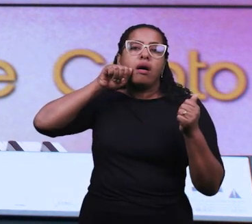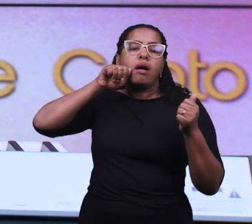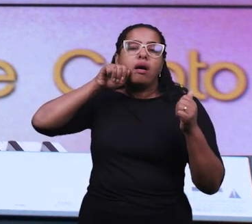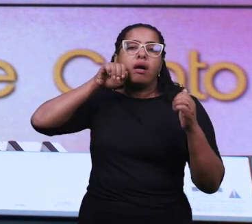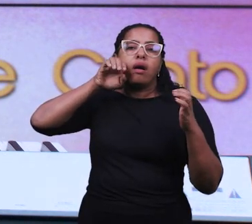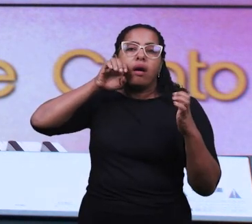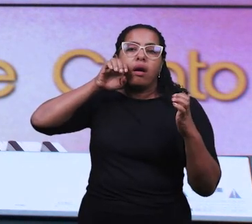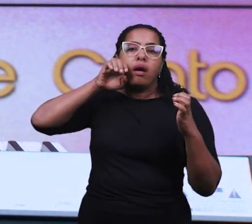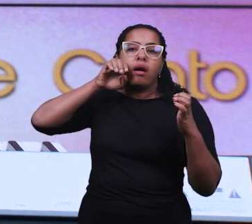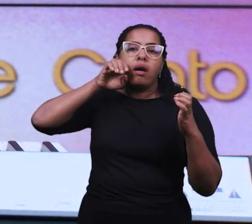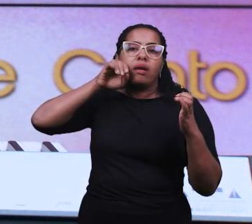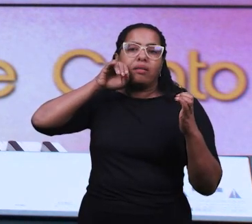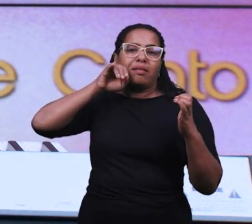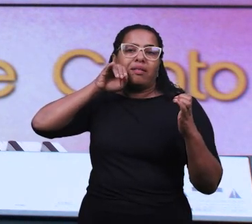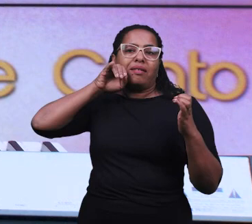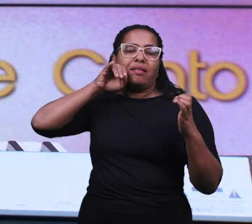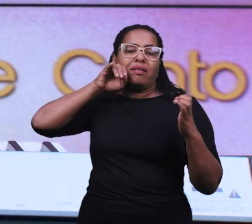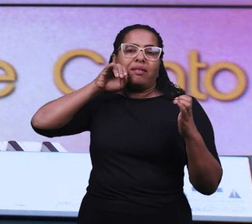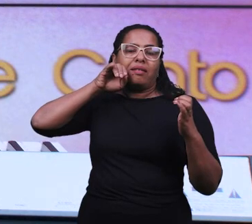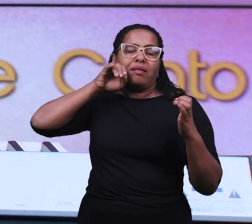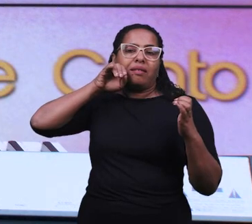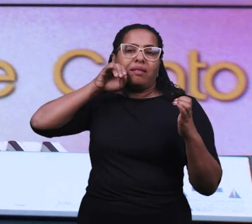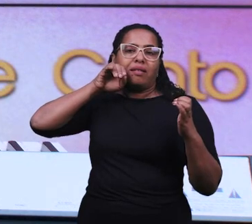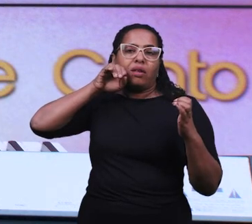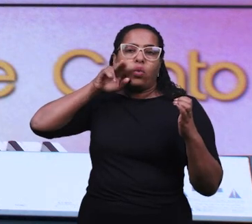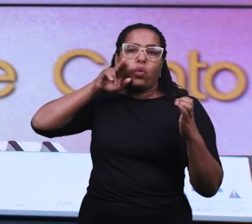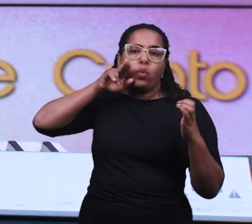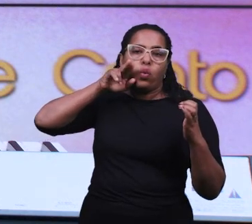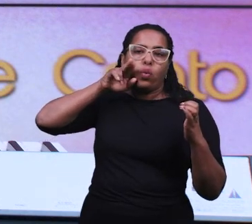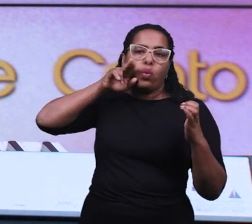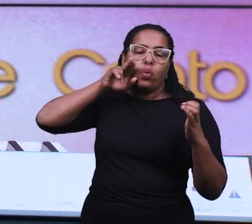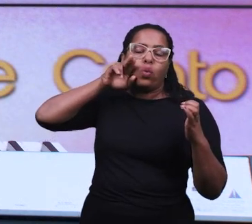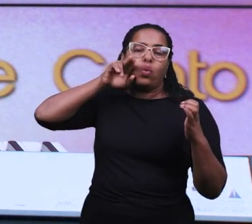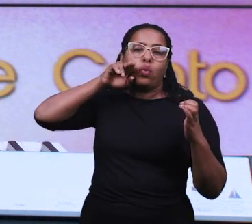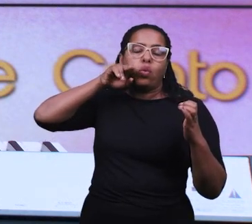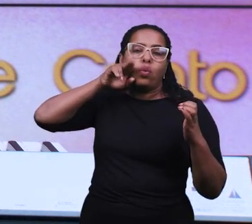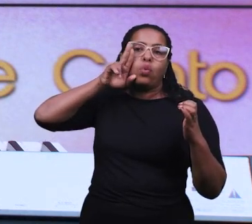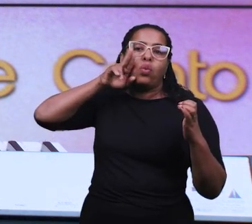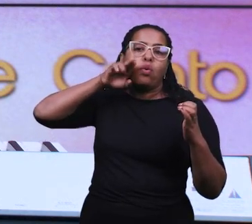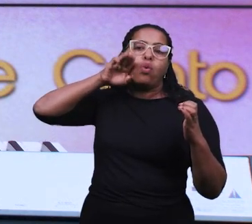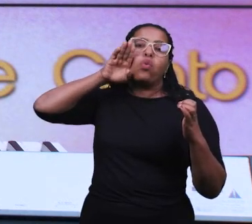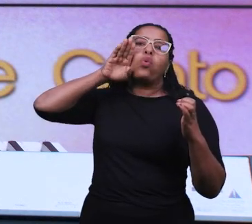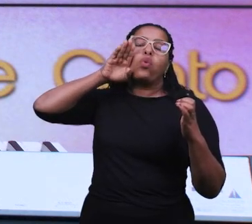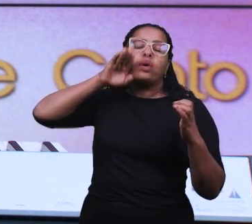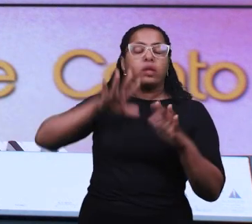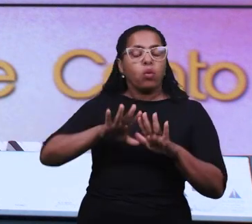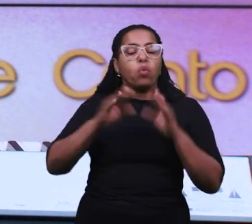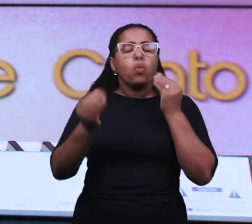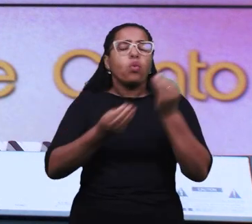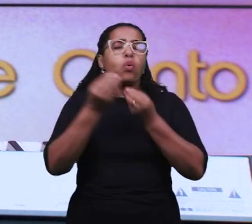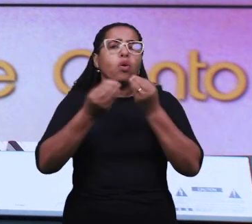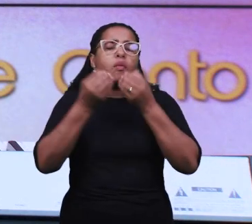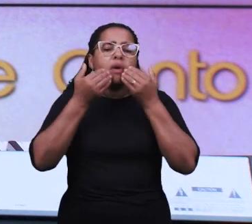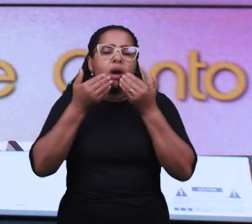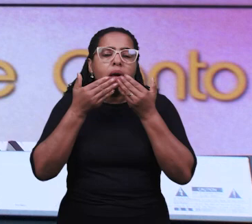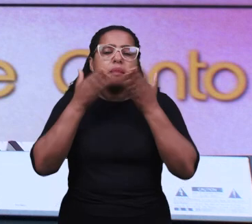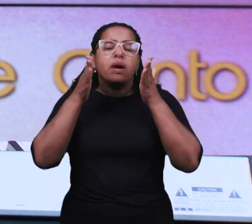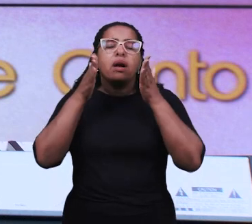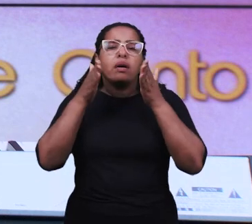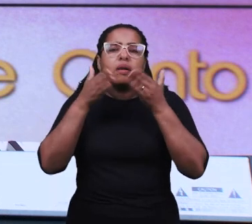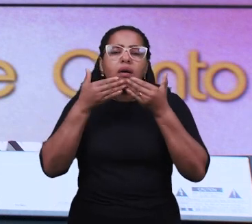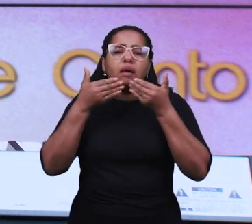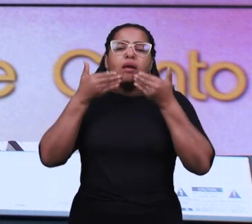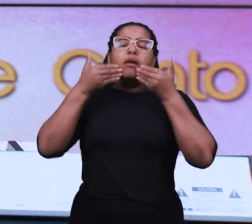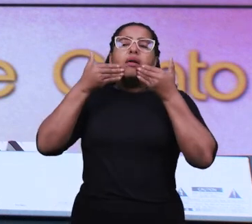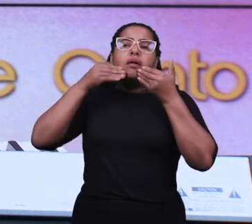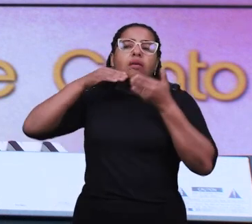Esse posicionamento vai dizer se o meu som vai ser mais aberto ou se o meu som vai ser mais fechado, mais